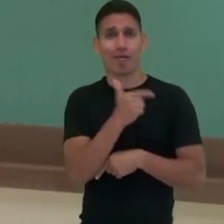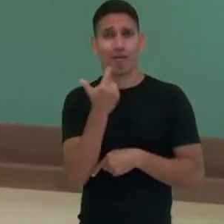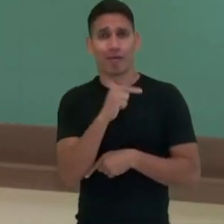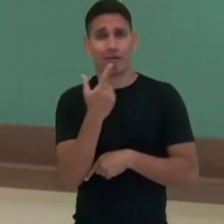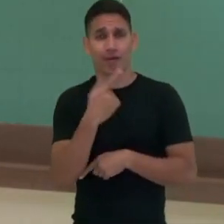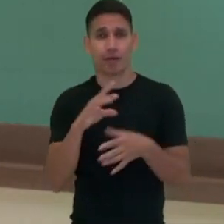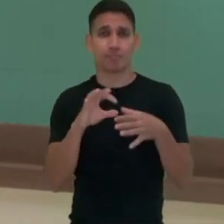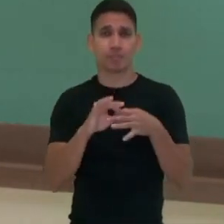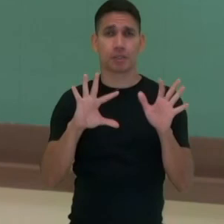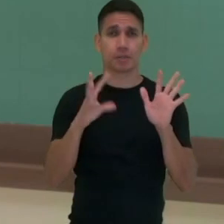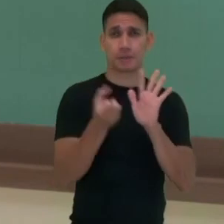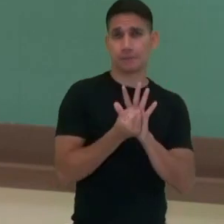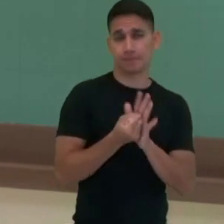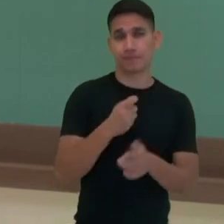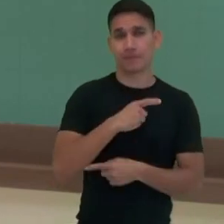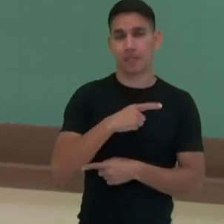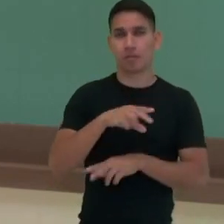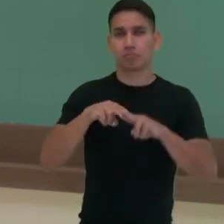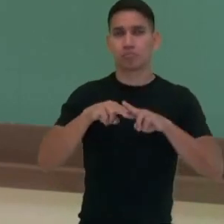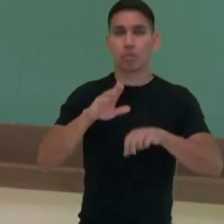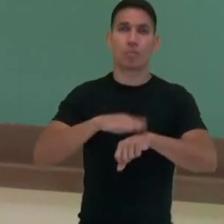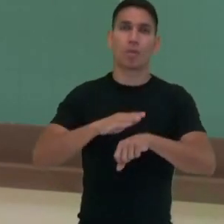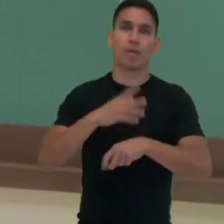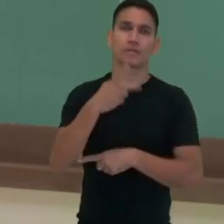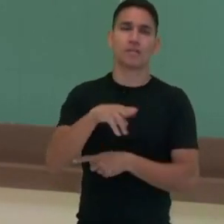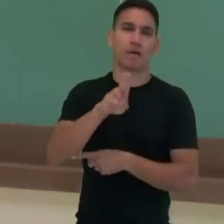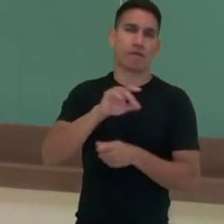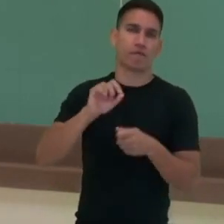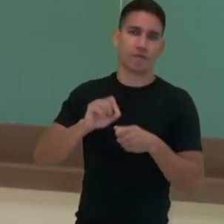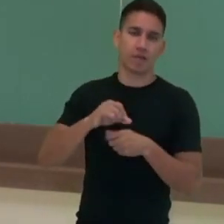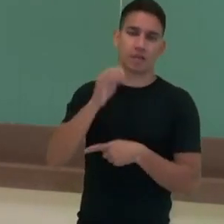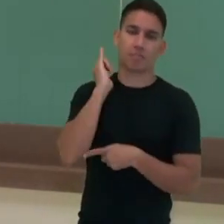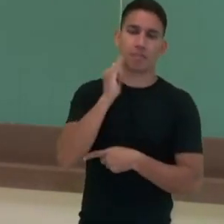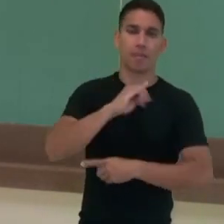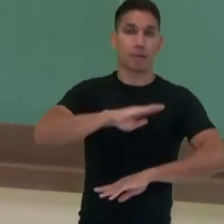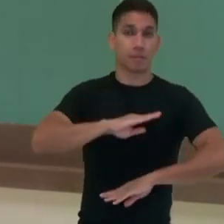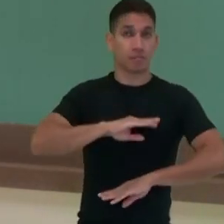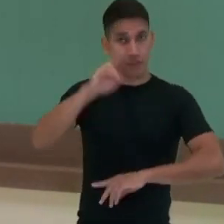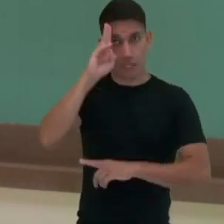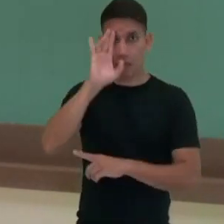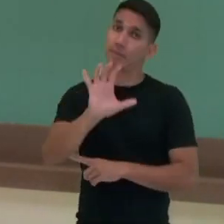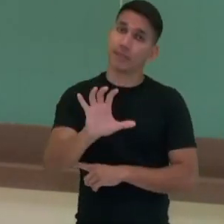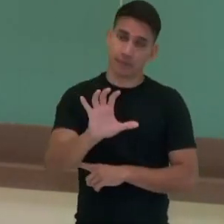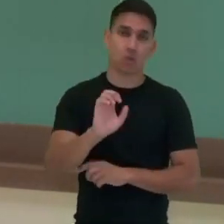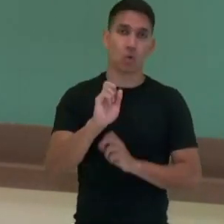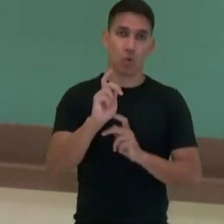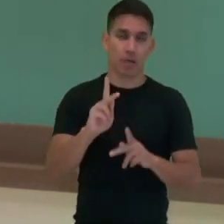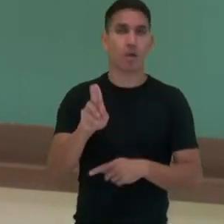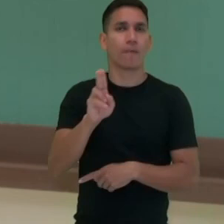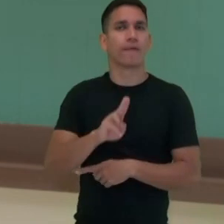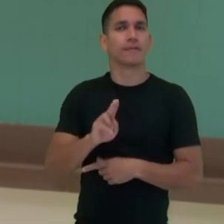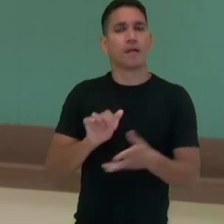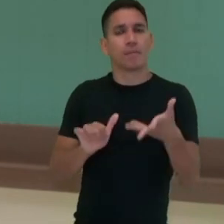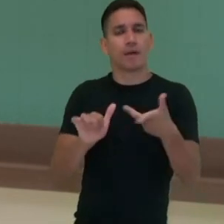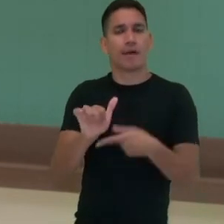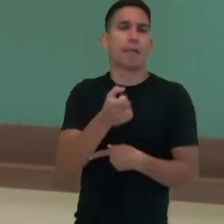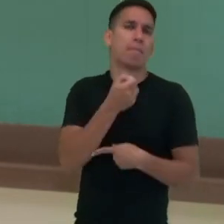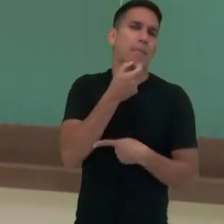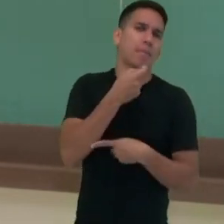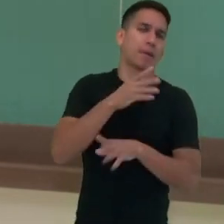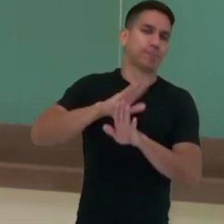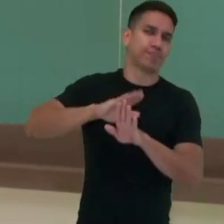comicidade. Então, quando você for elaborar um causo, por exemplo, lembre-se disso, né, de colocar bastante coisas